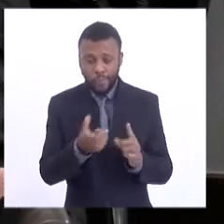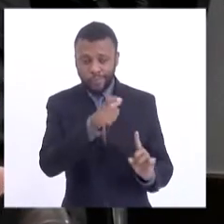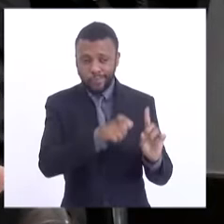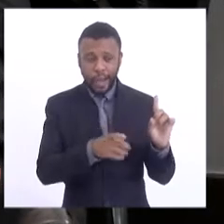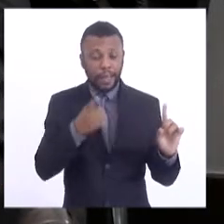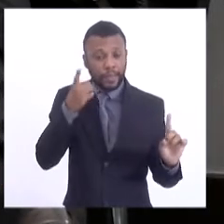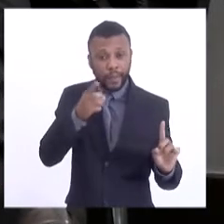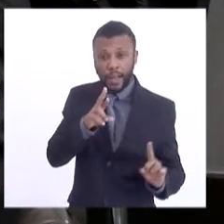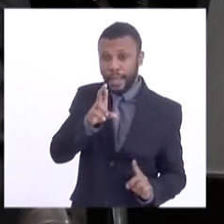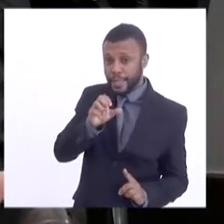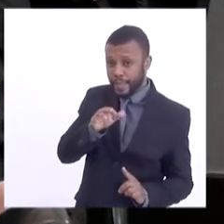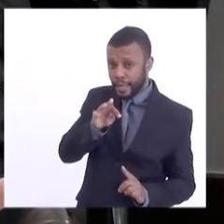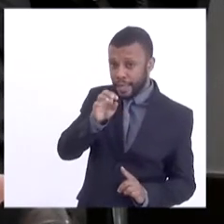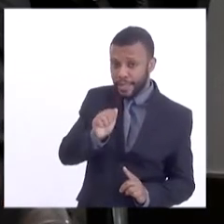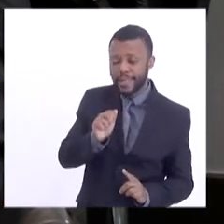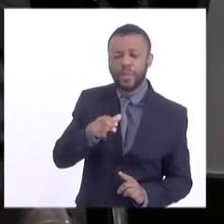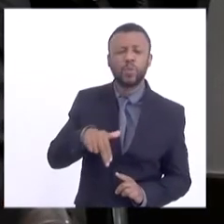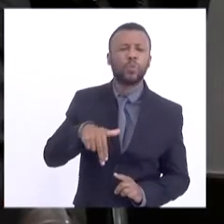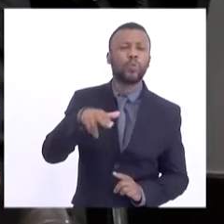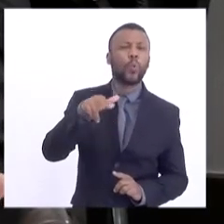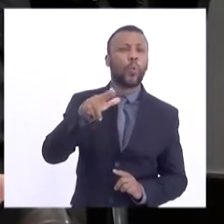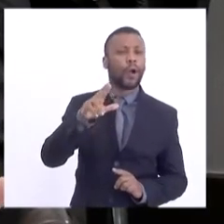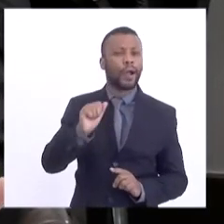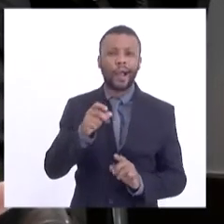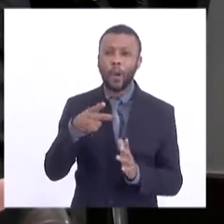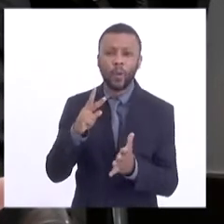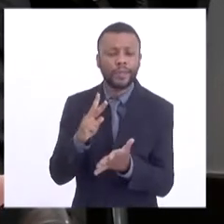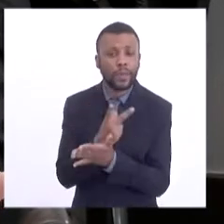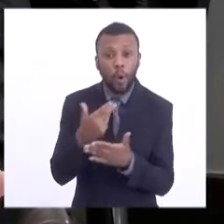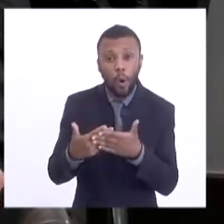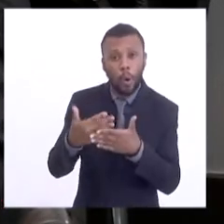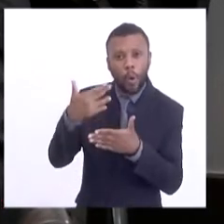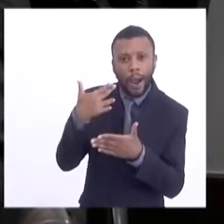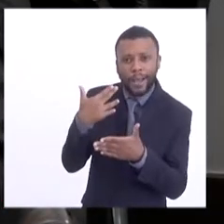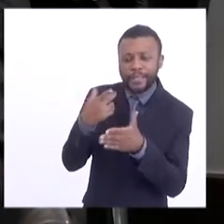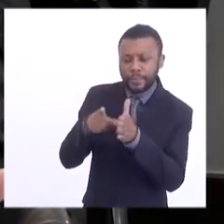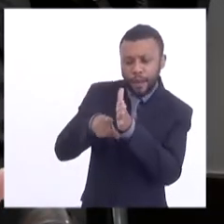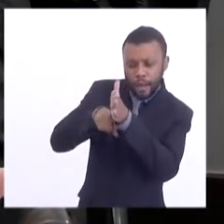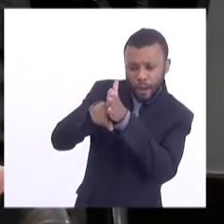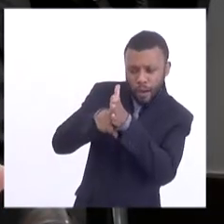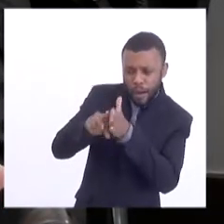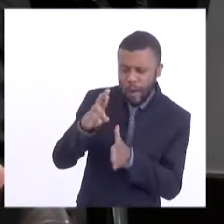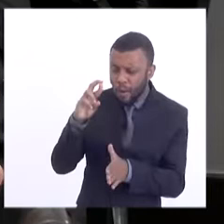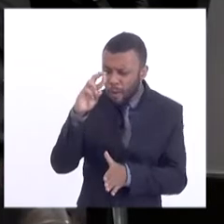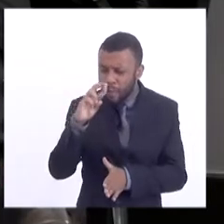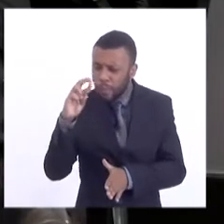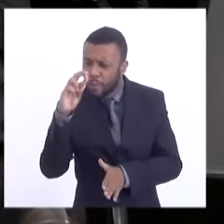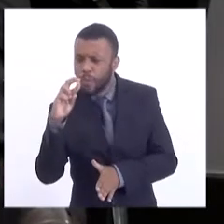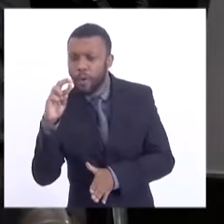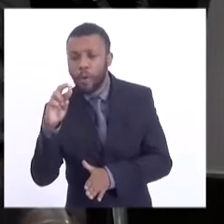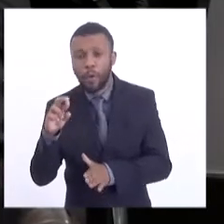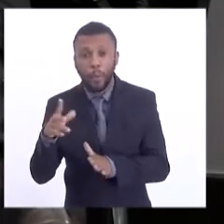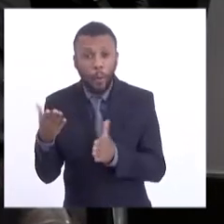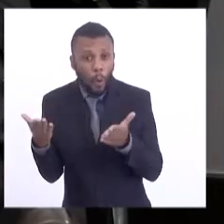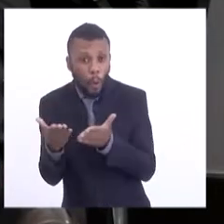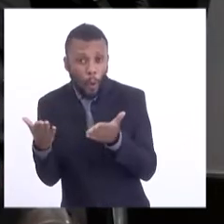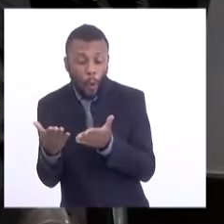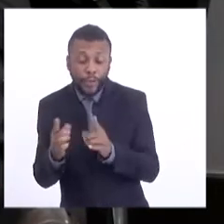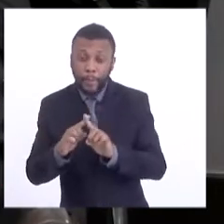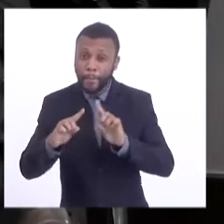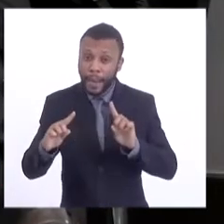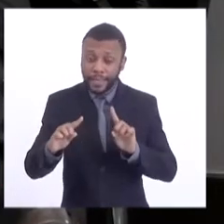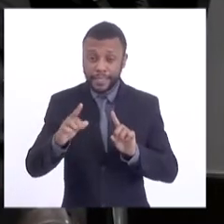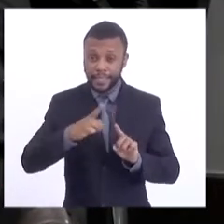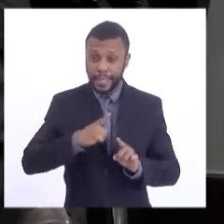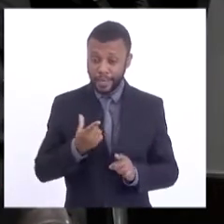nunca ouvi de uma forma holística como nós estamos tendo hoje não significa que nós o fato de